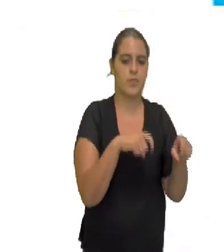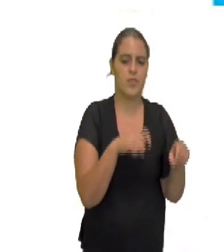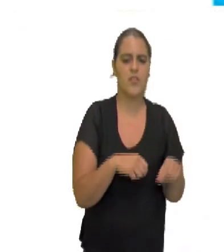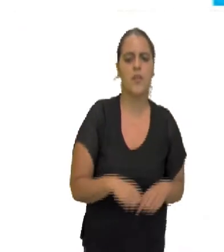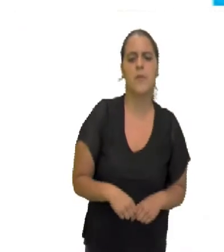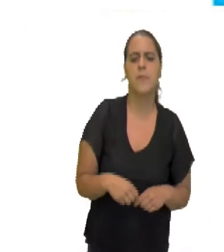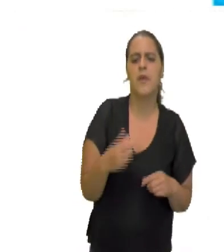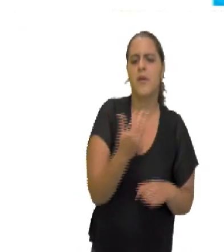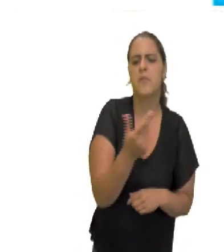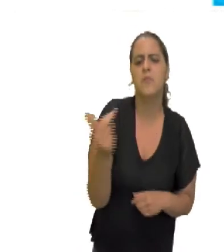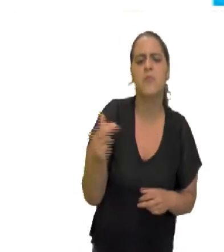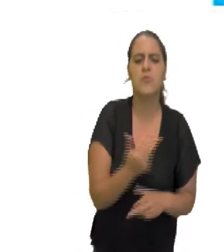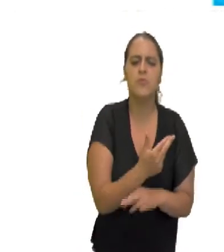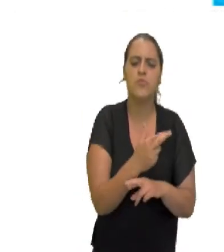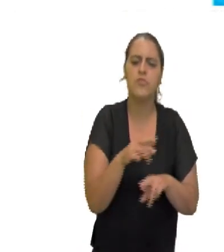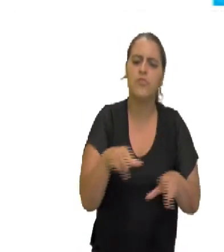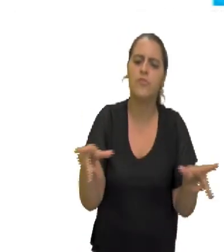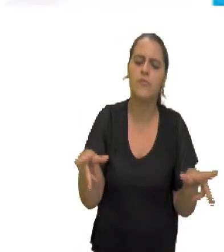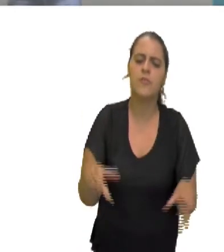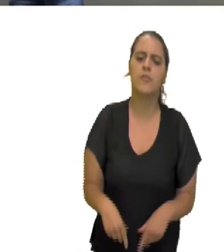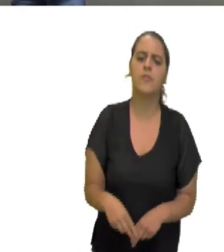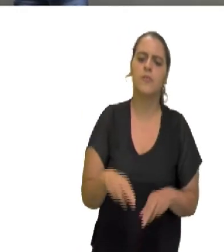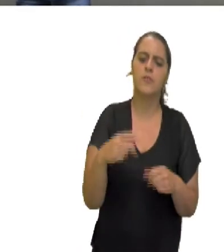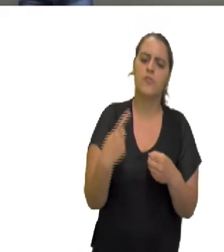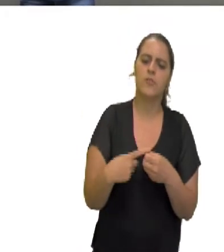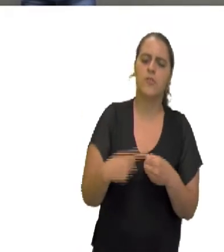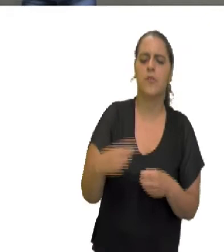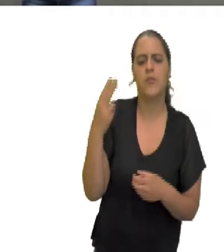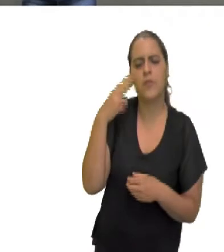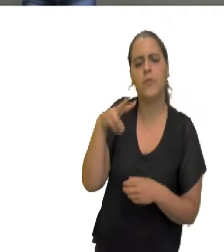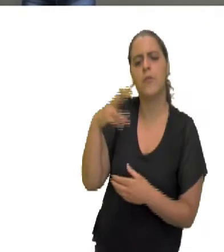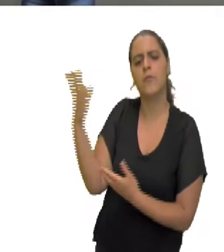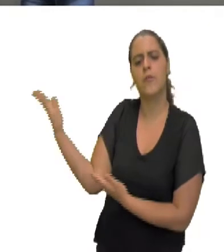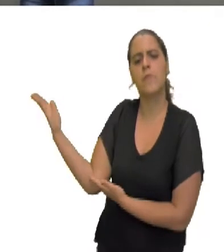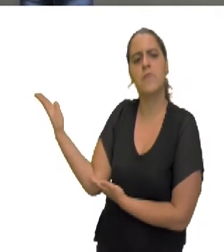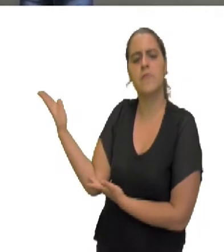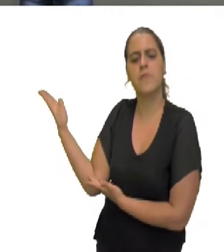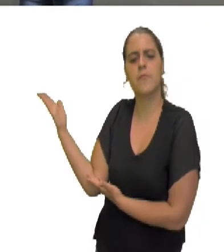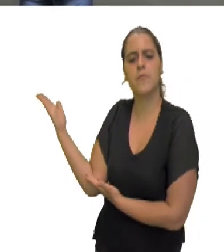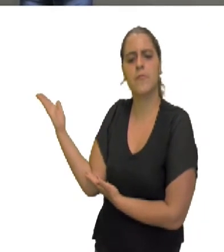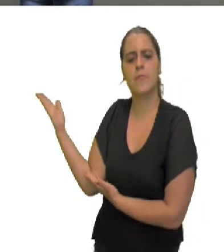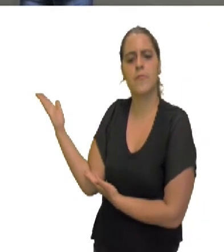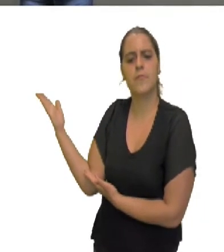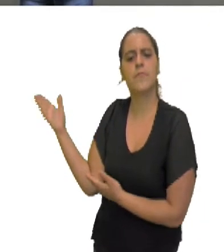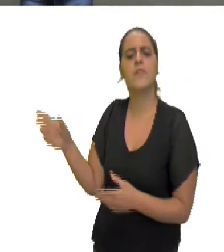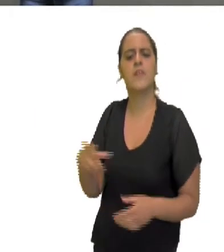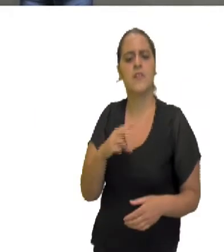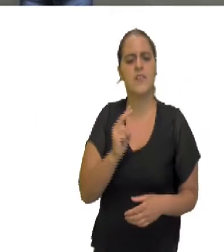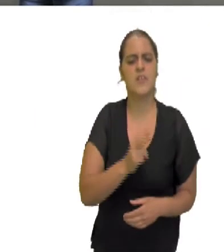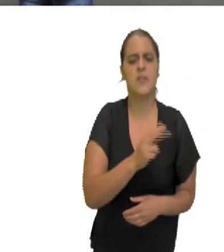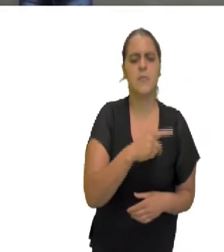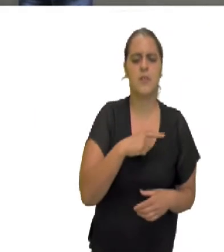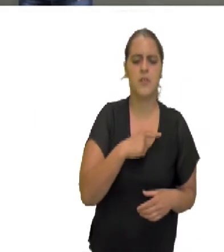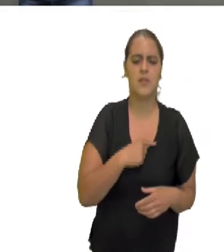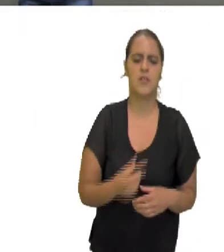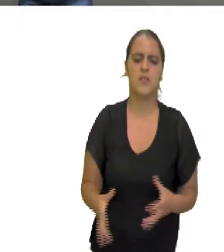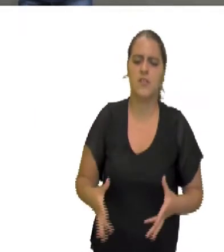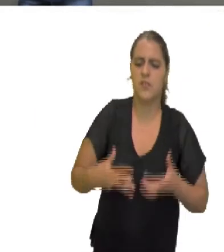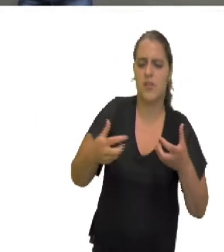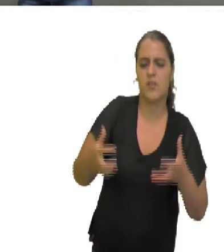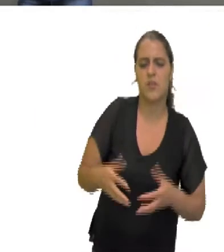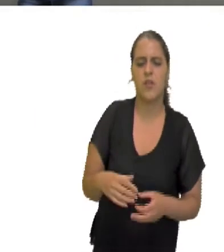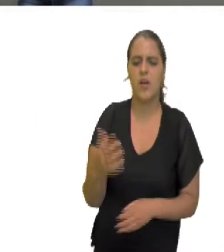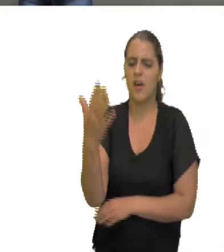cidade? Percebem como que é o terreno? Sempre tem uma plantação, uma diversidade de